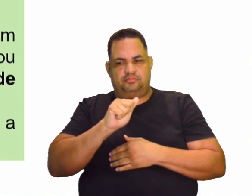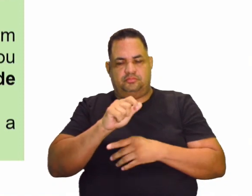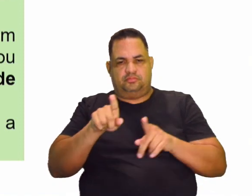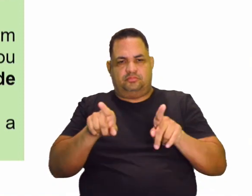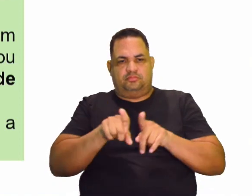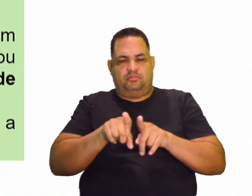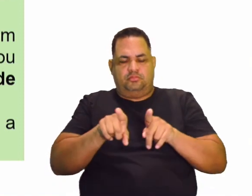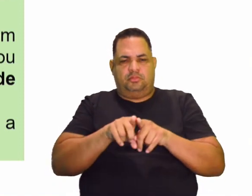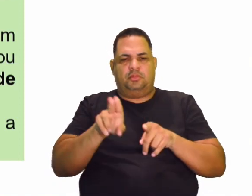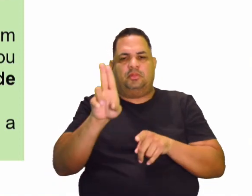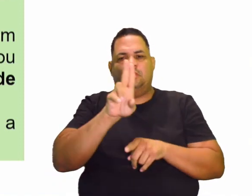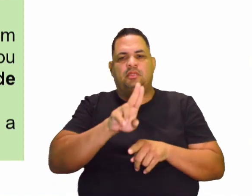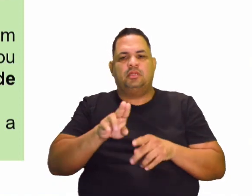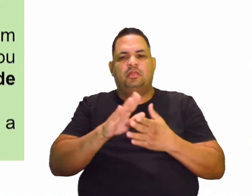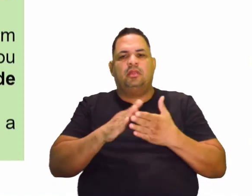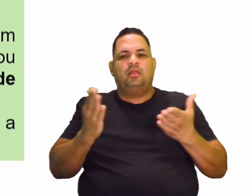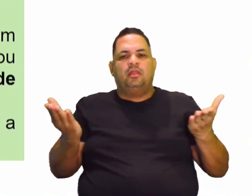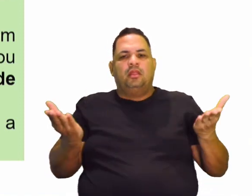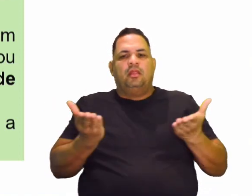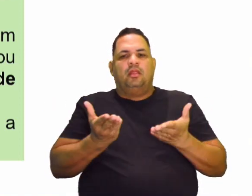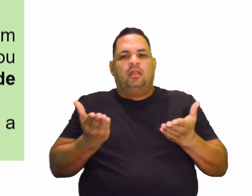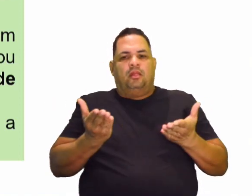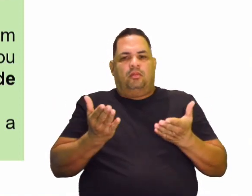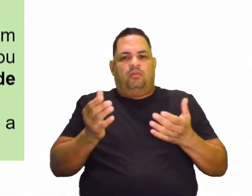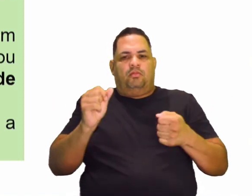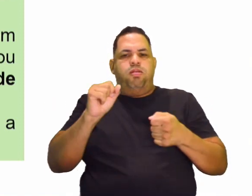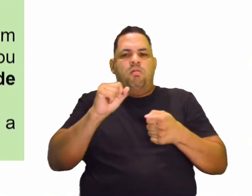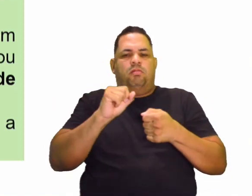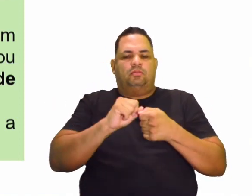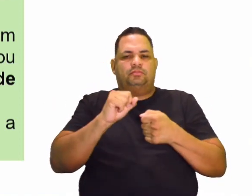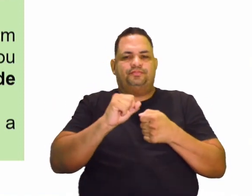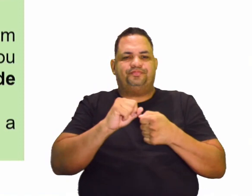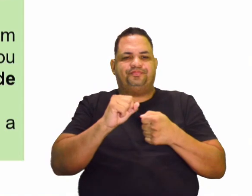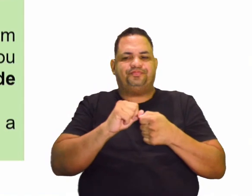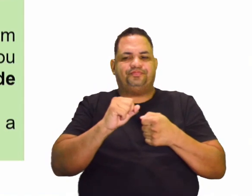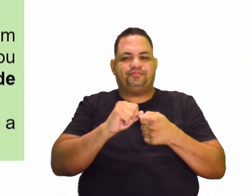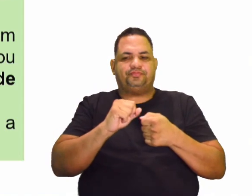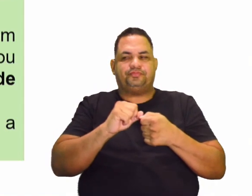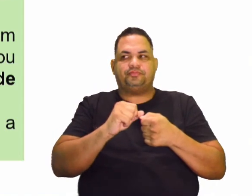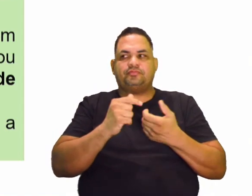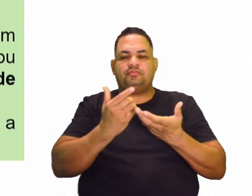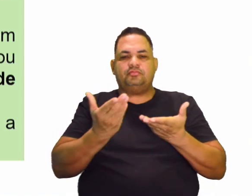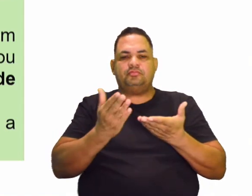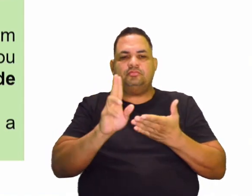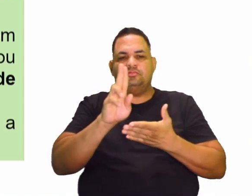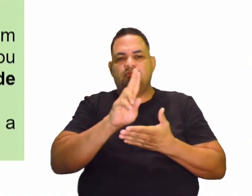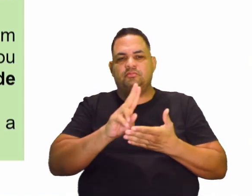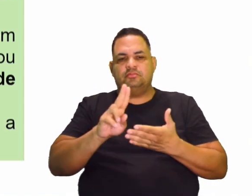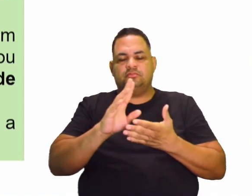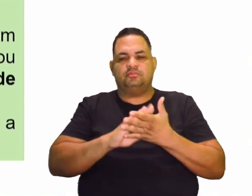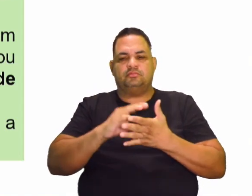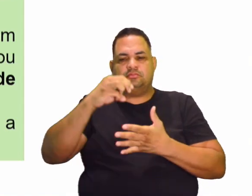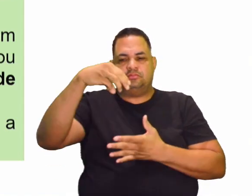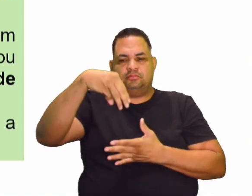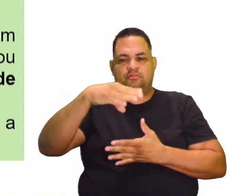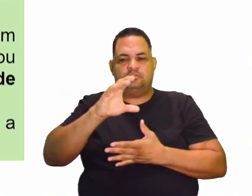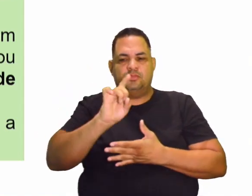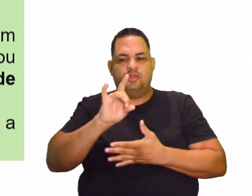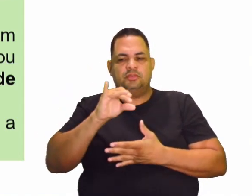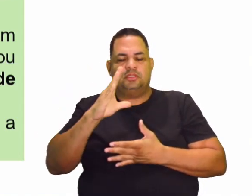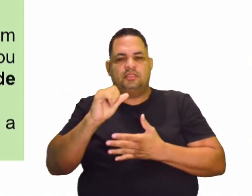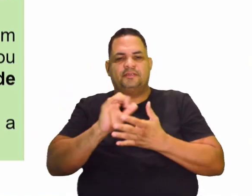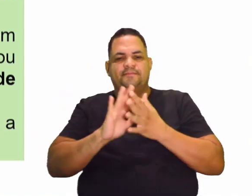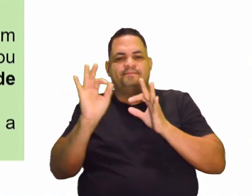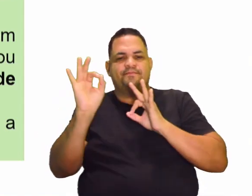muito utilizada, as crianças adoram fazer atividades artísticas com um mosaico. E pela perfeição